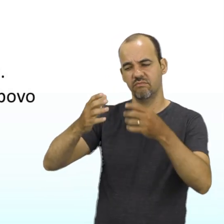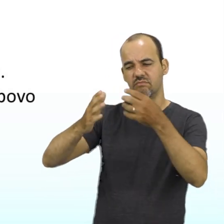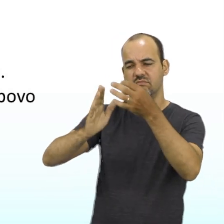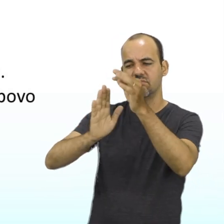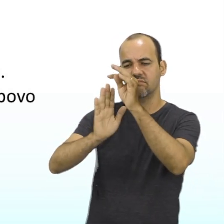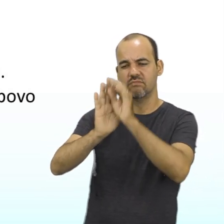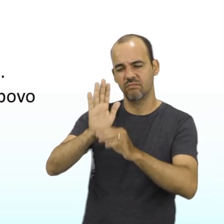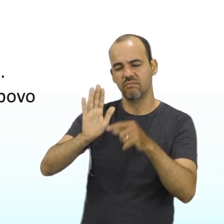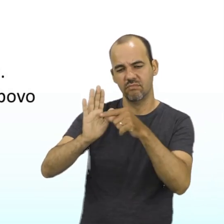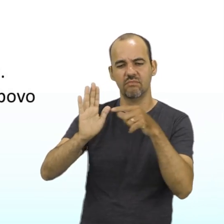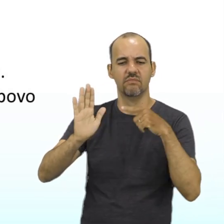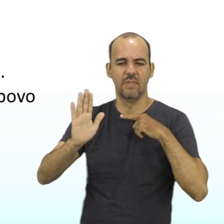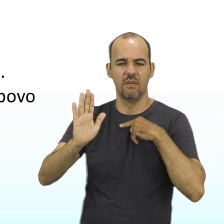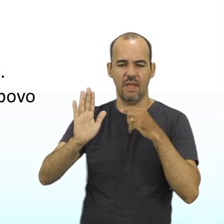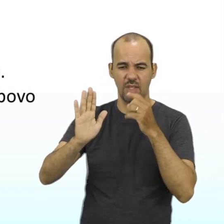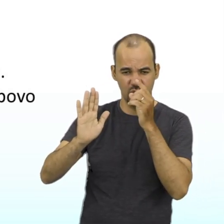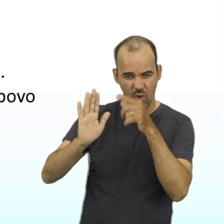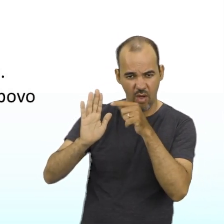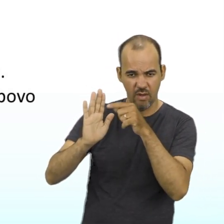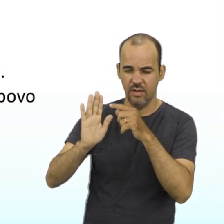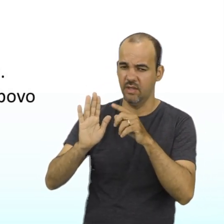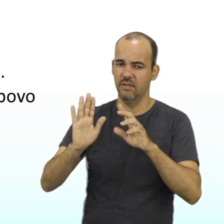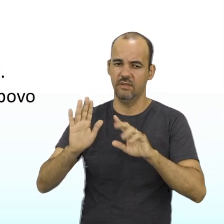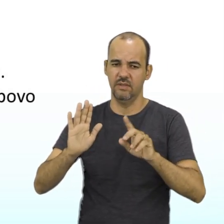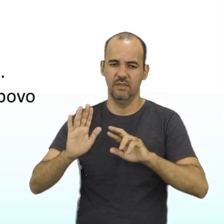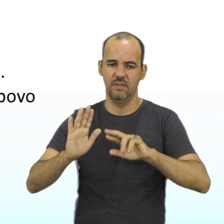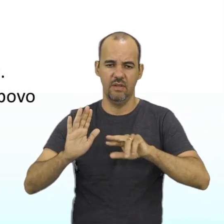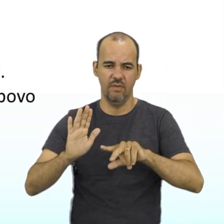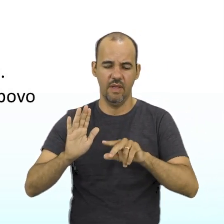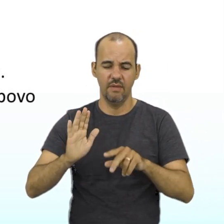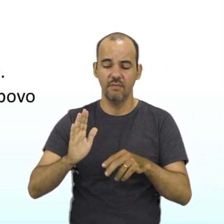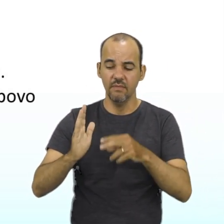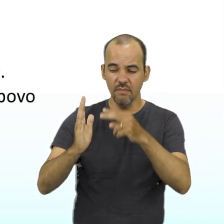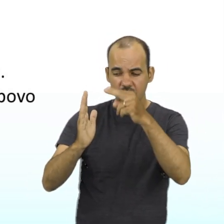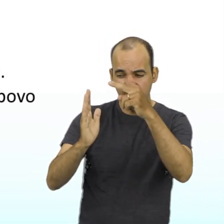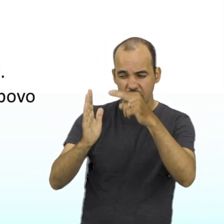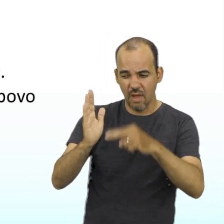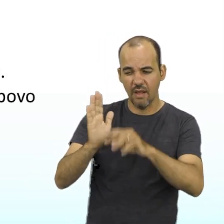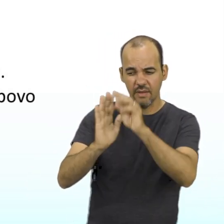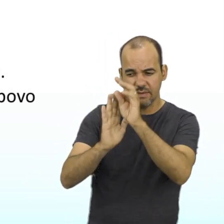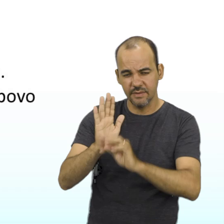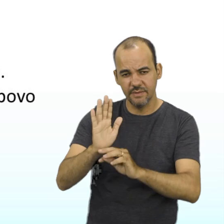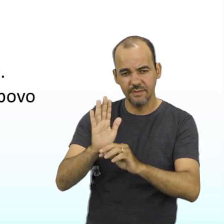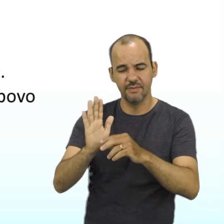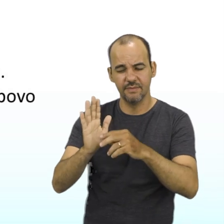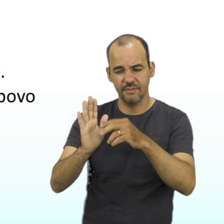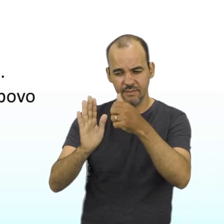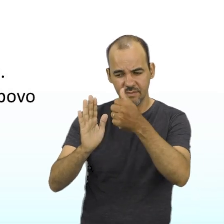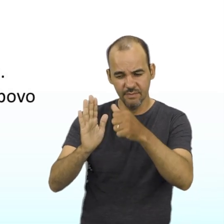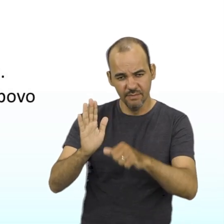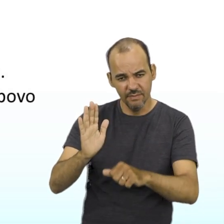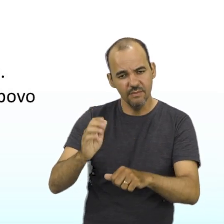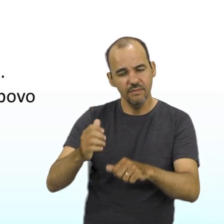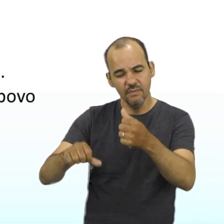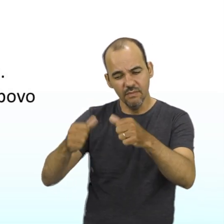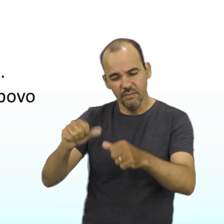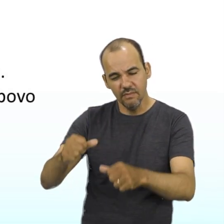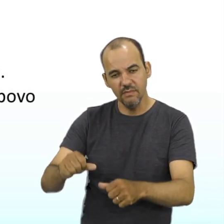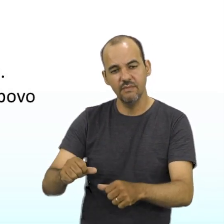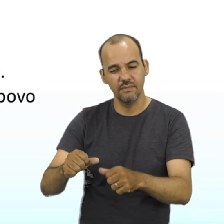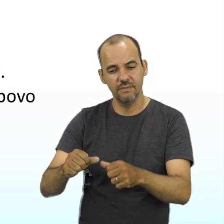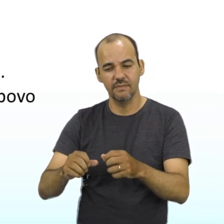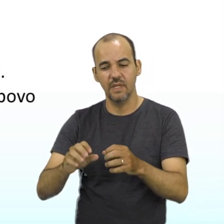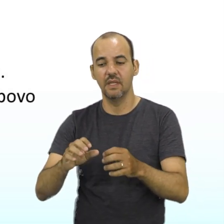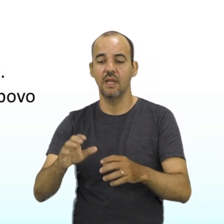responder essas questões que envolvem também análise textual, a gente tem que ver que há respostas certas, mas existem as respostas certas